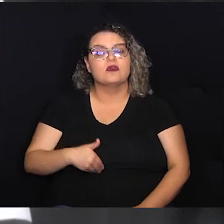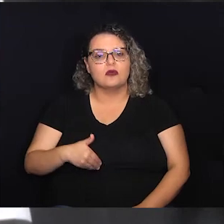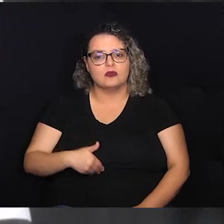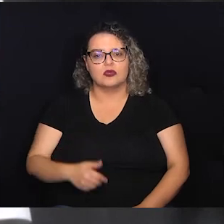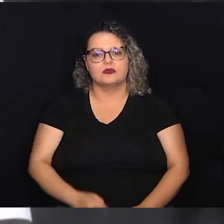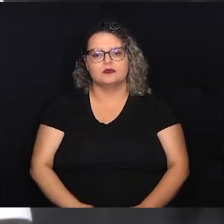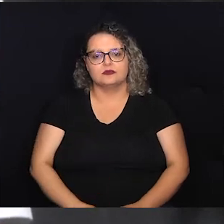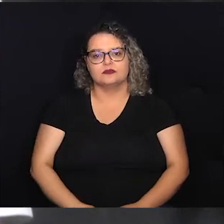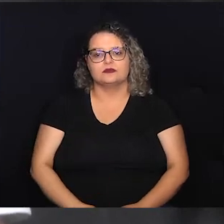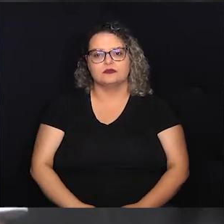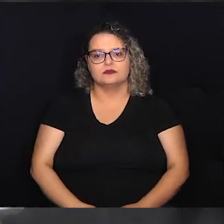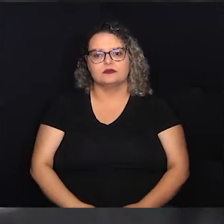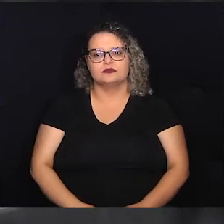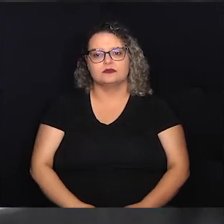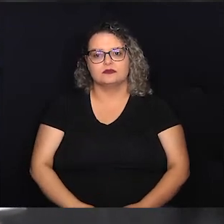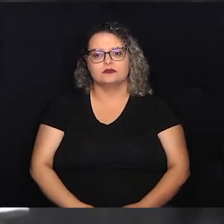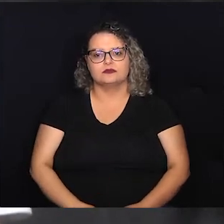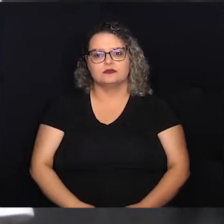fome.